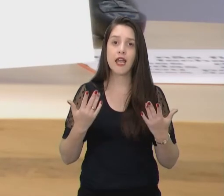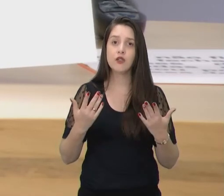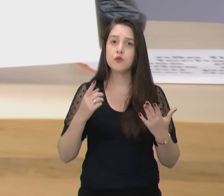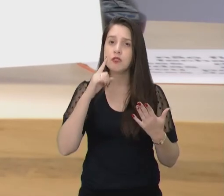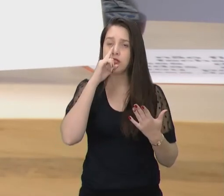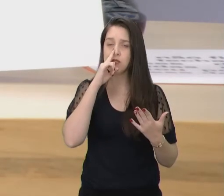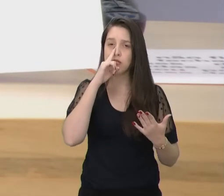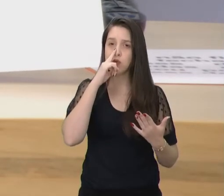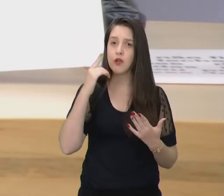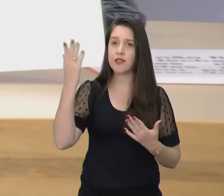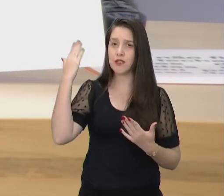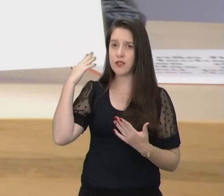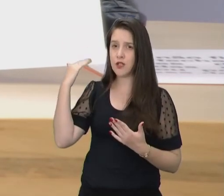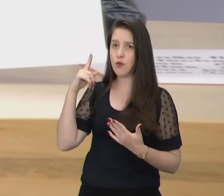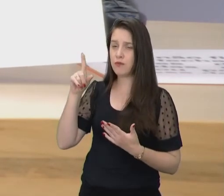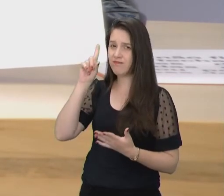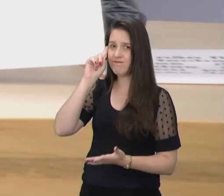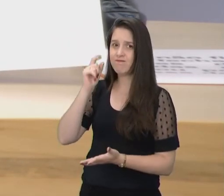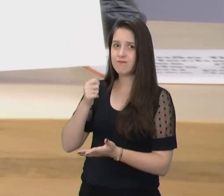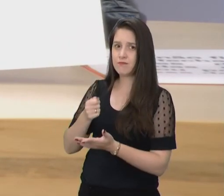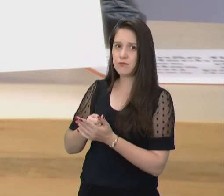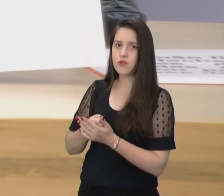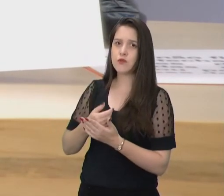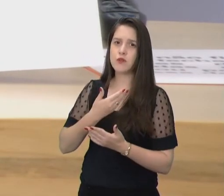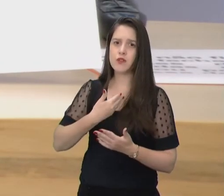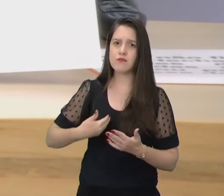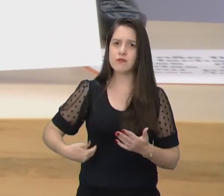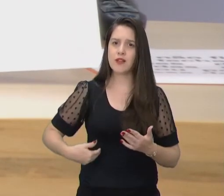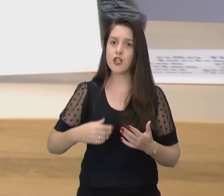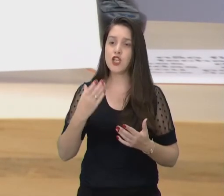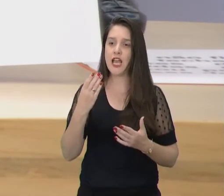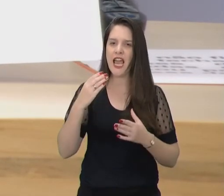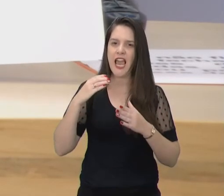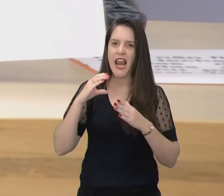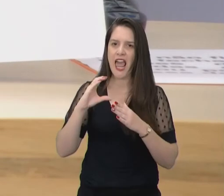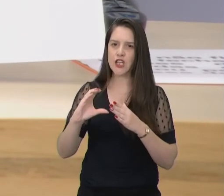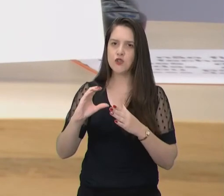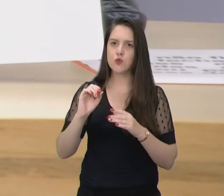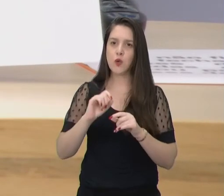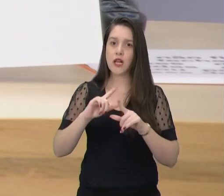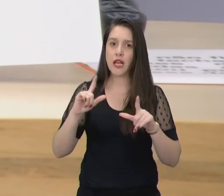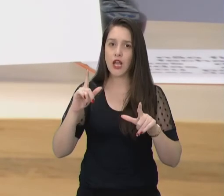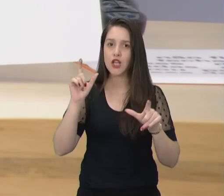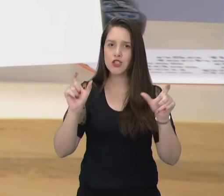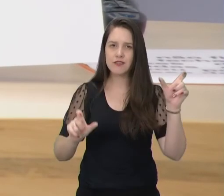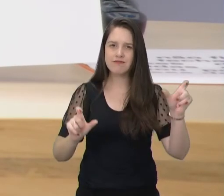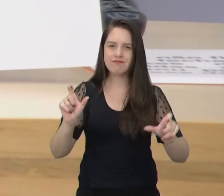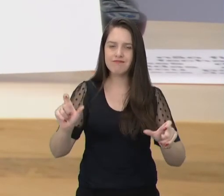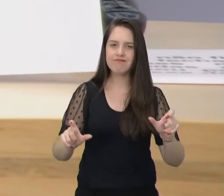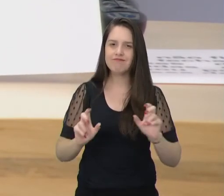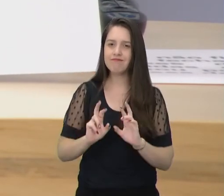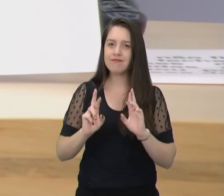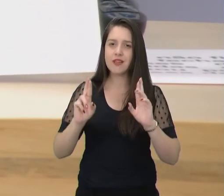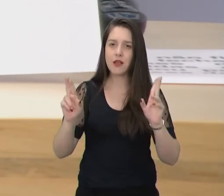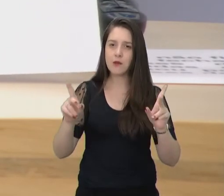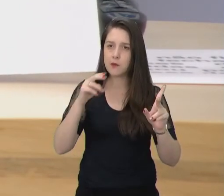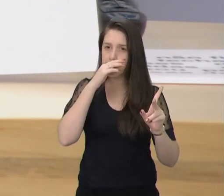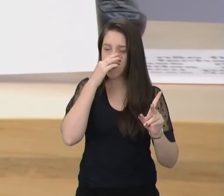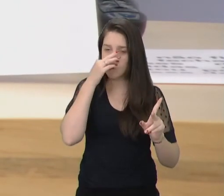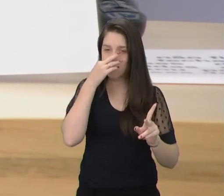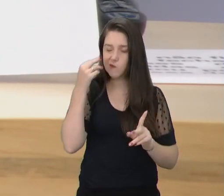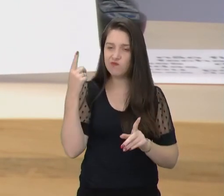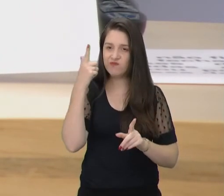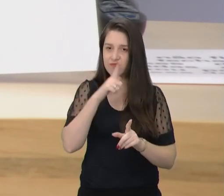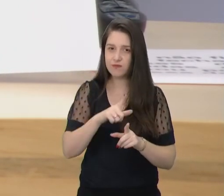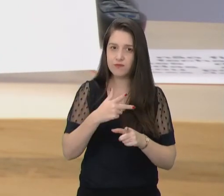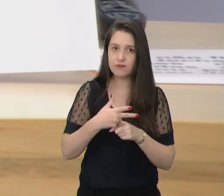riscos anteriores, ele optou por uma política de crédito aos clientes como diferencial para o